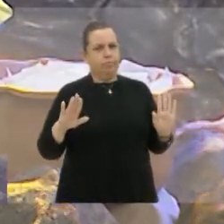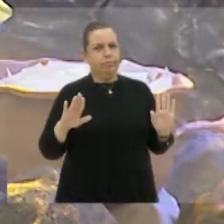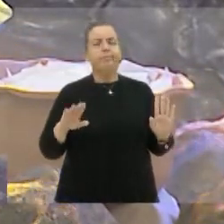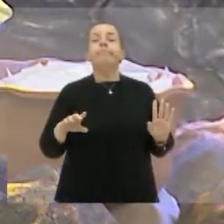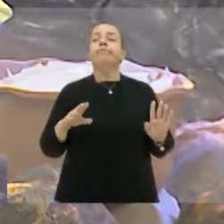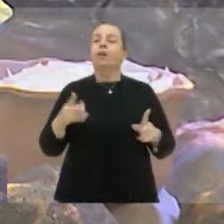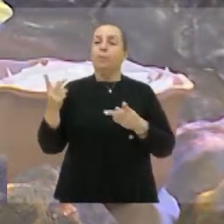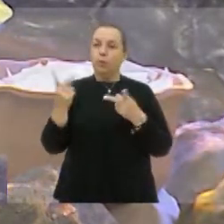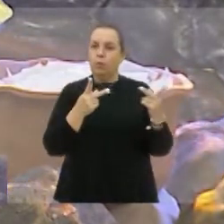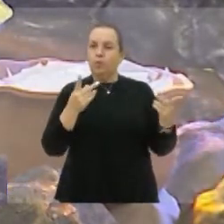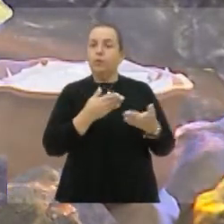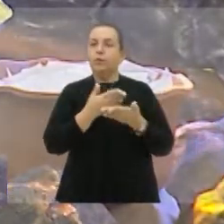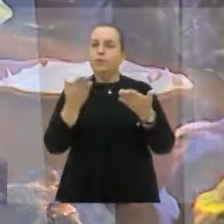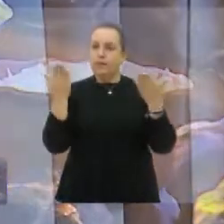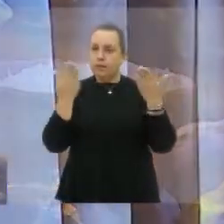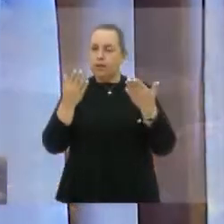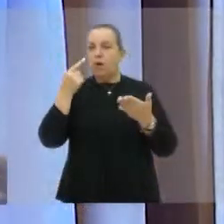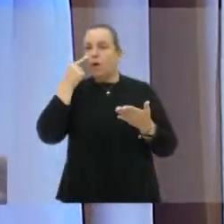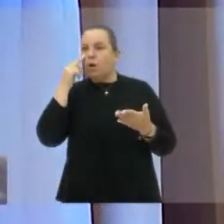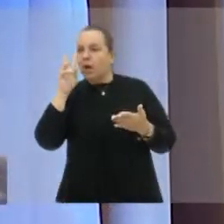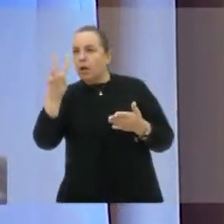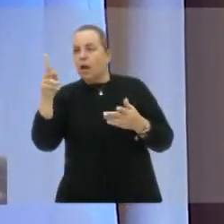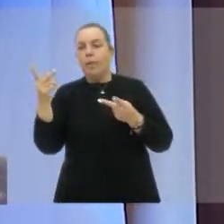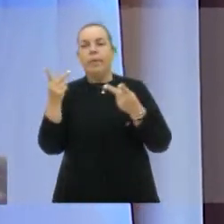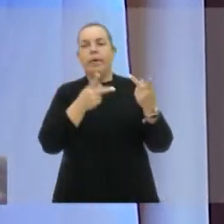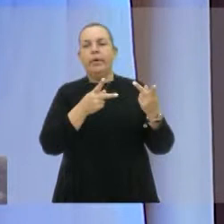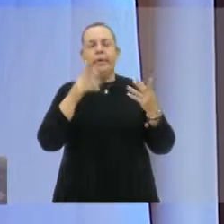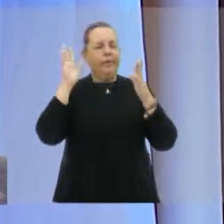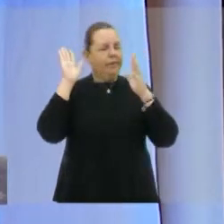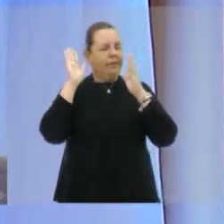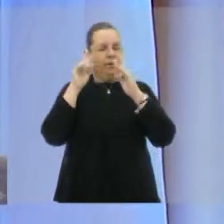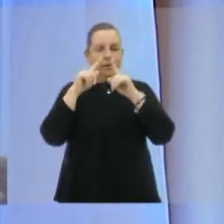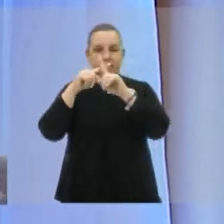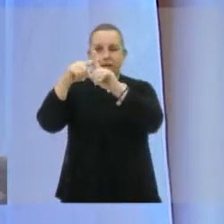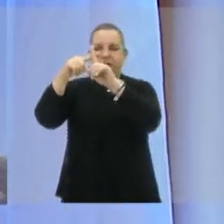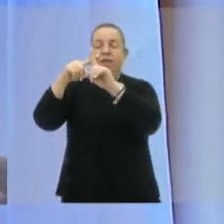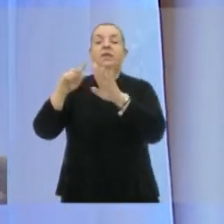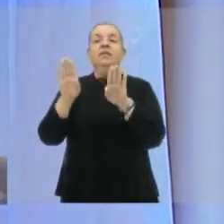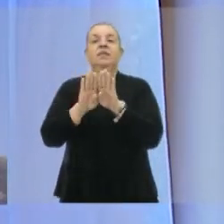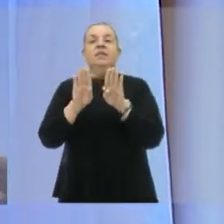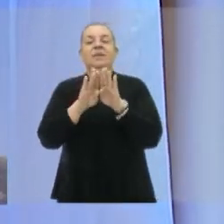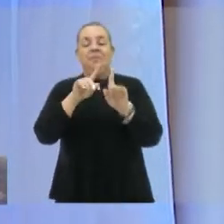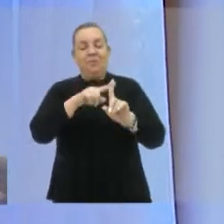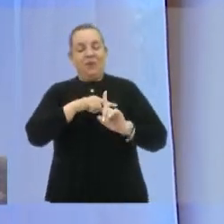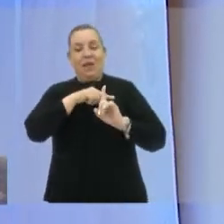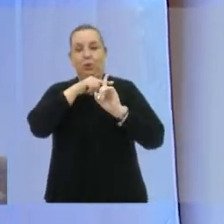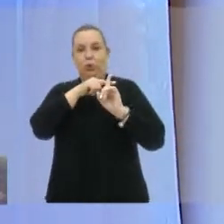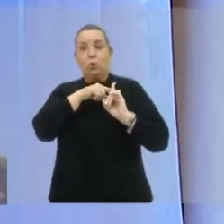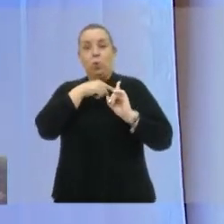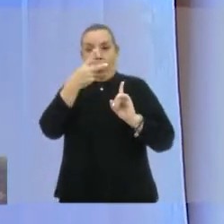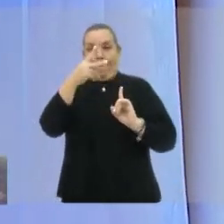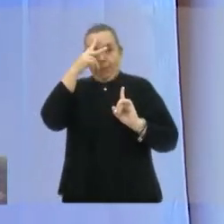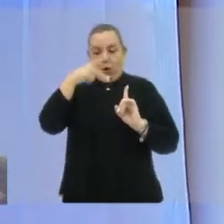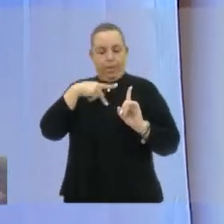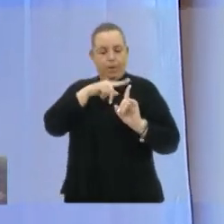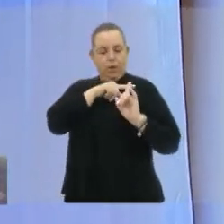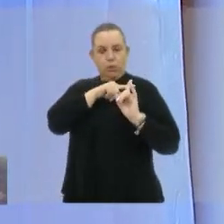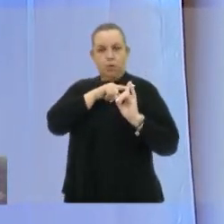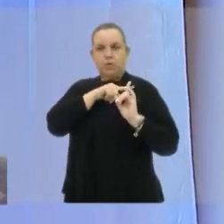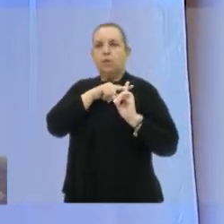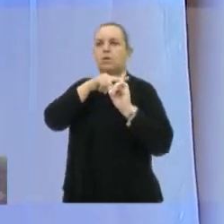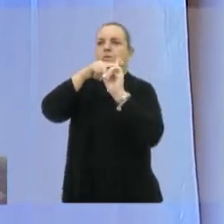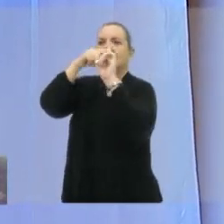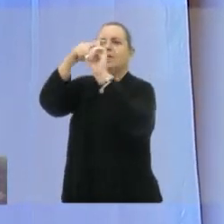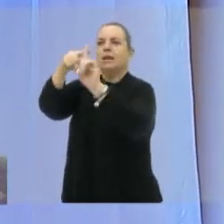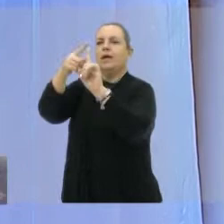para a cruz e colocando também a sua cruz. Você precisa celebrar esse momento conosco,